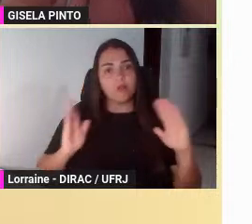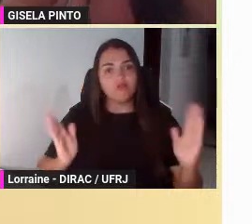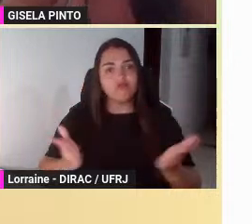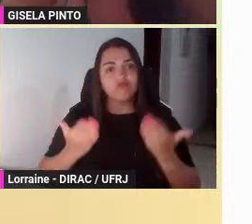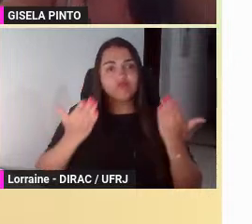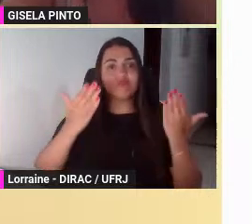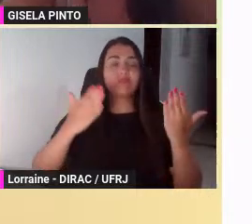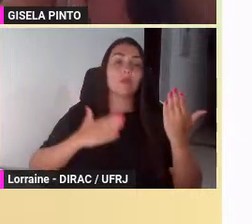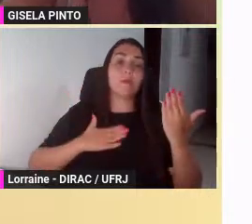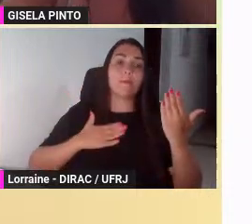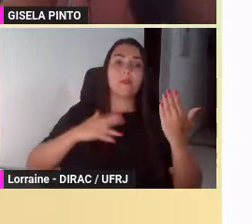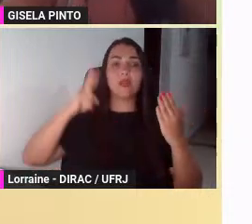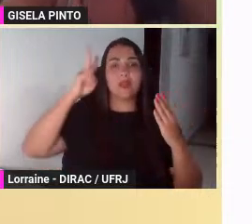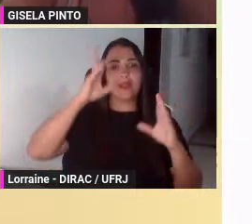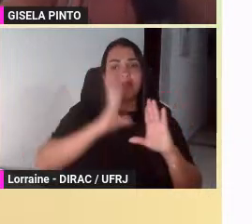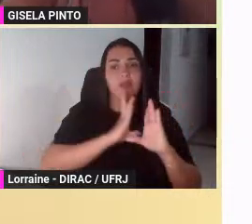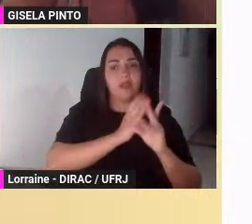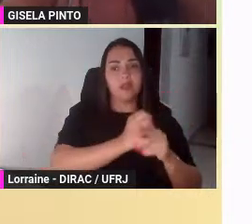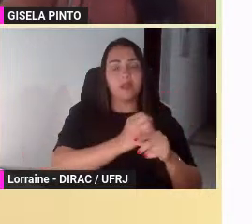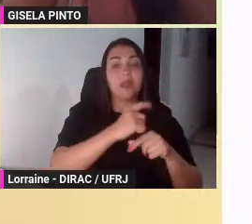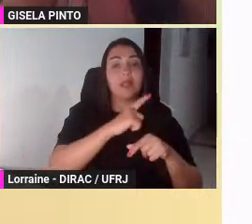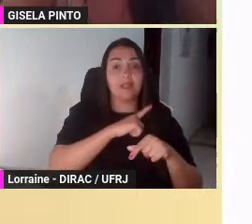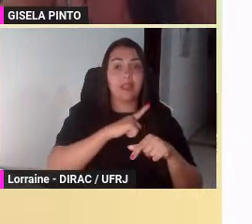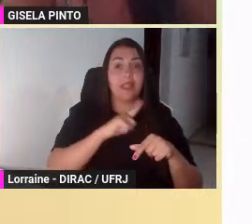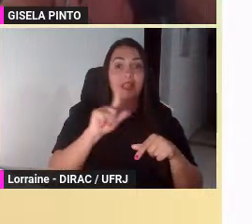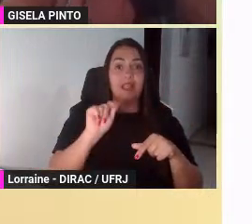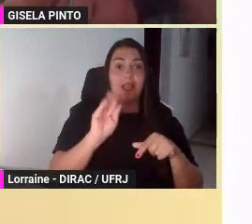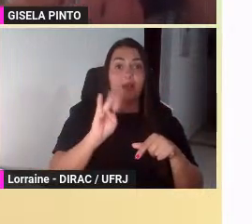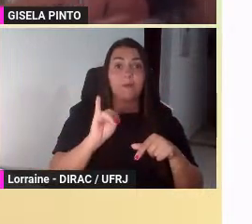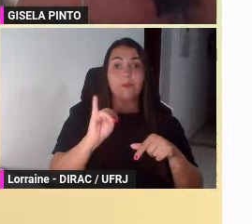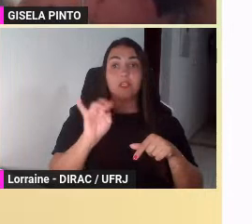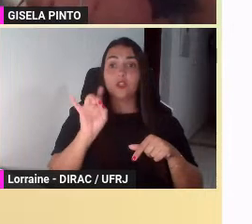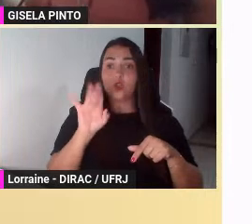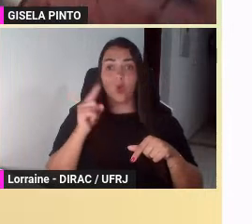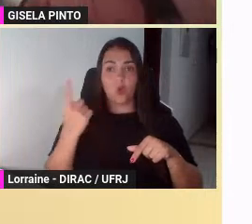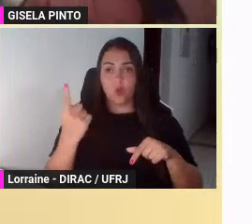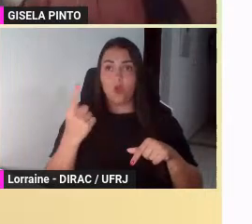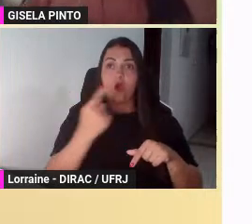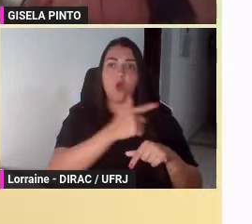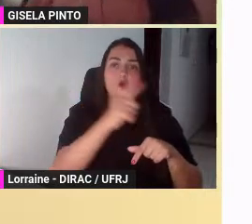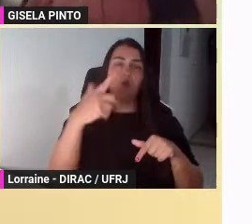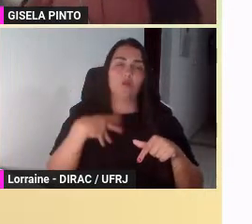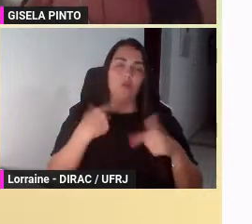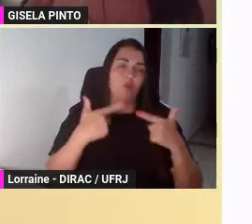né? Até então, além da Gabi, eu não tinha filhos, né?